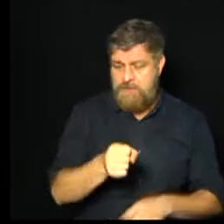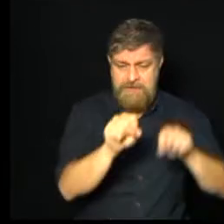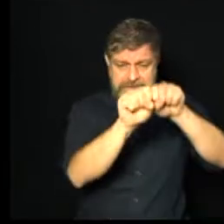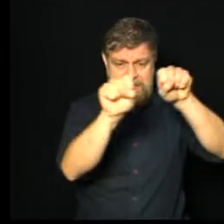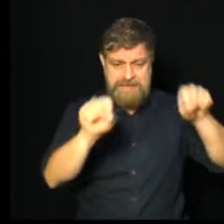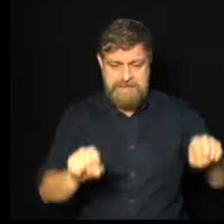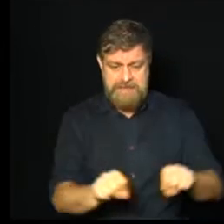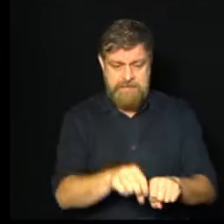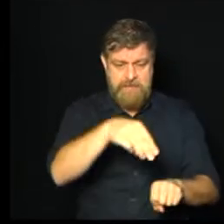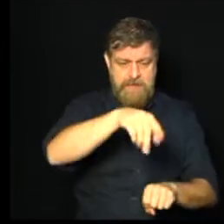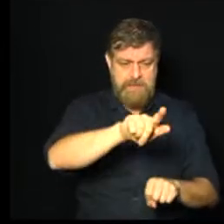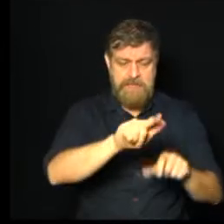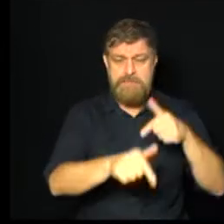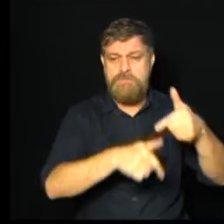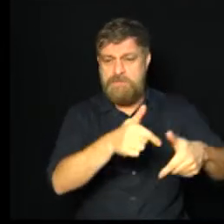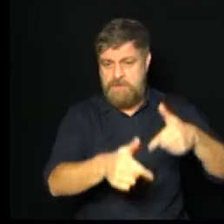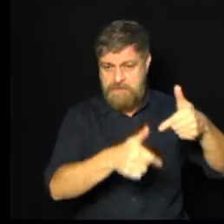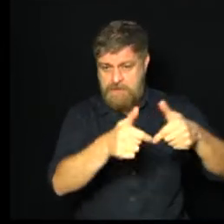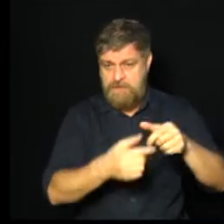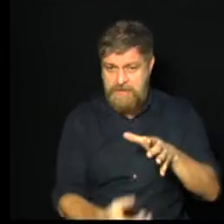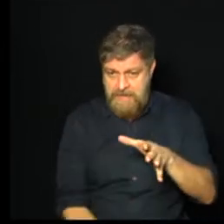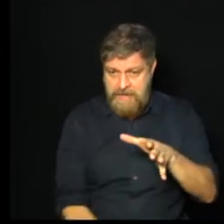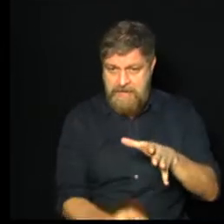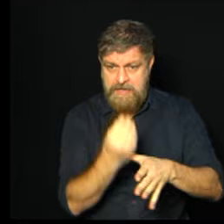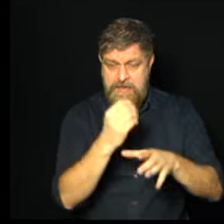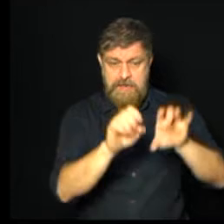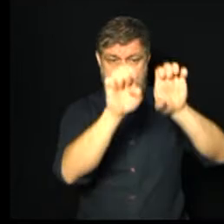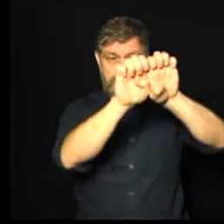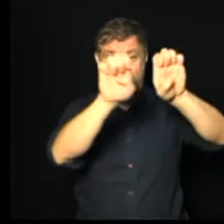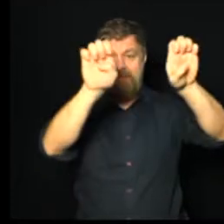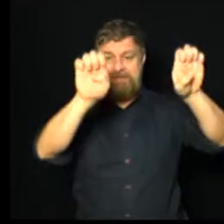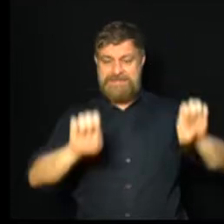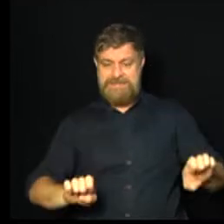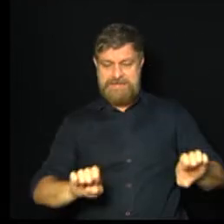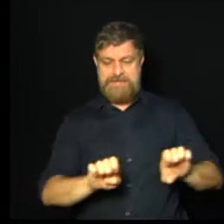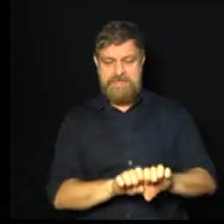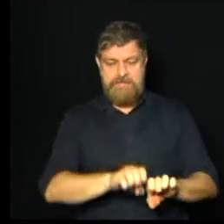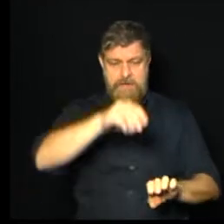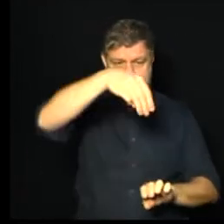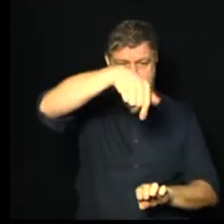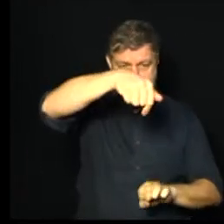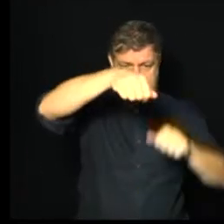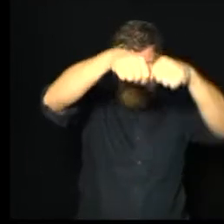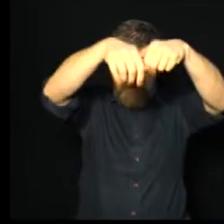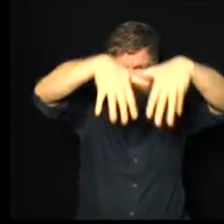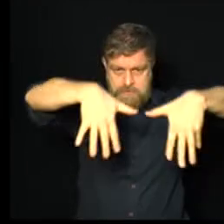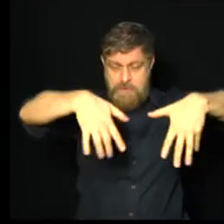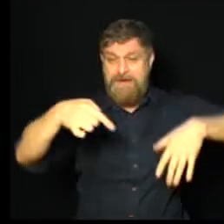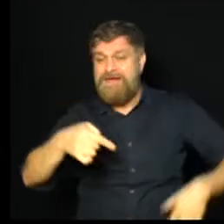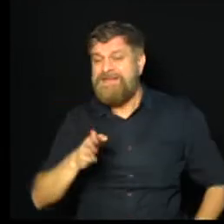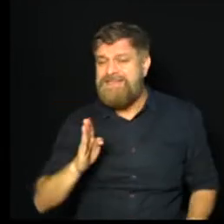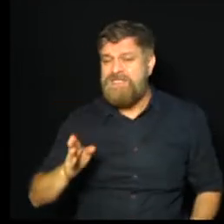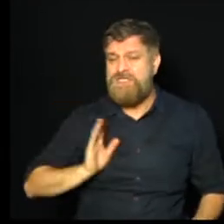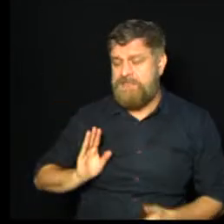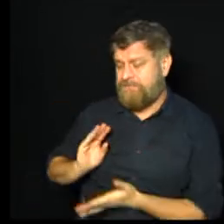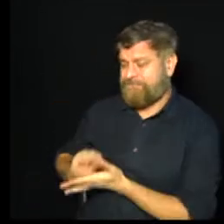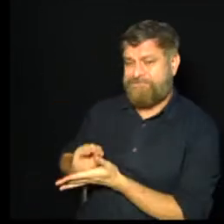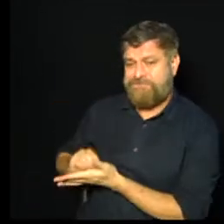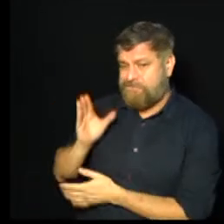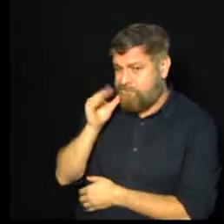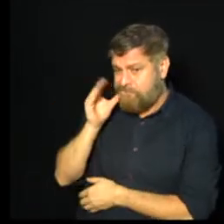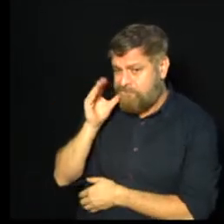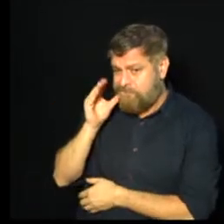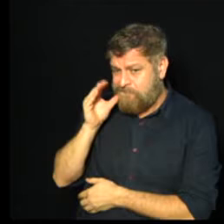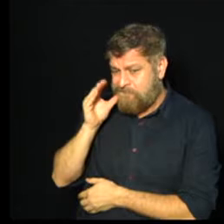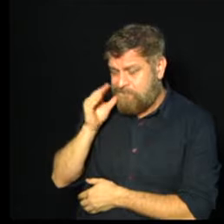Gatti, a partir da criação da autarquia. Nesse momento, já havia um déficit de pessoal nas unidades